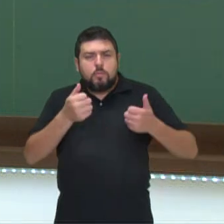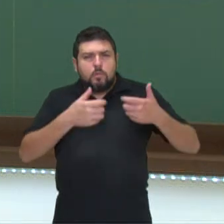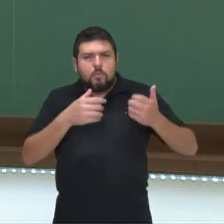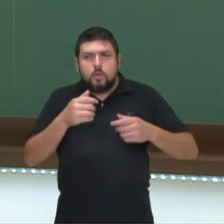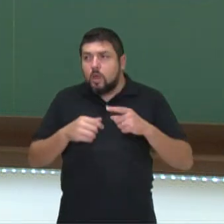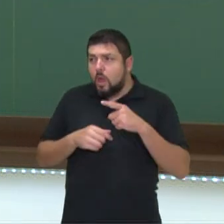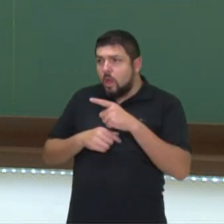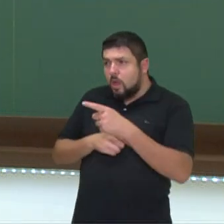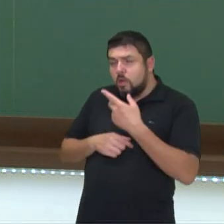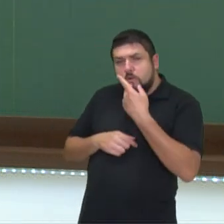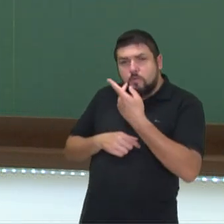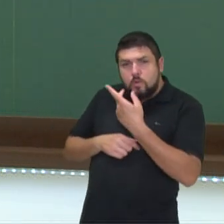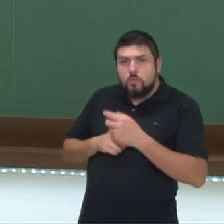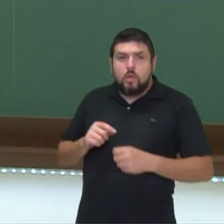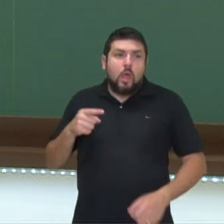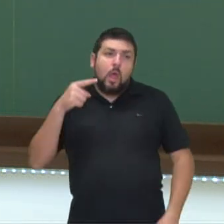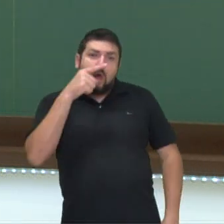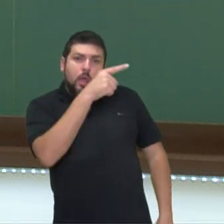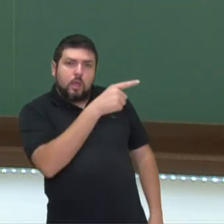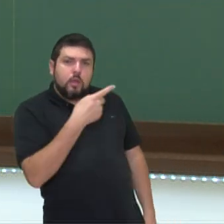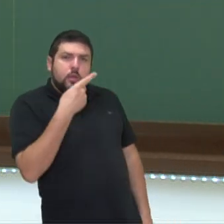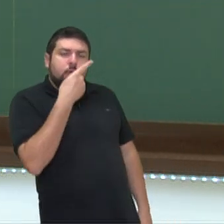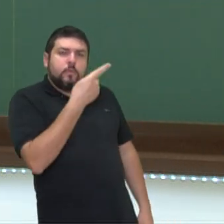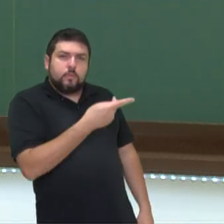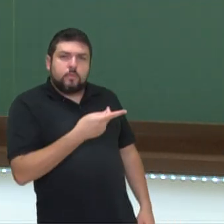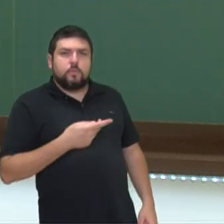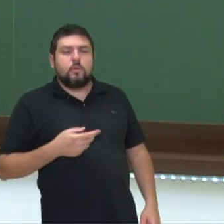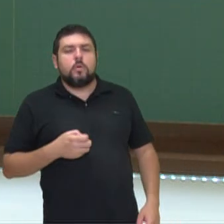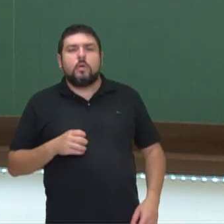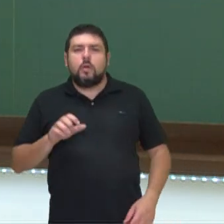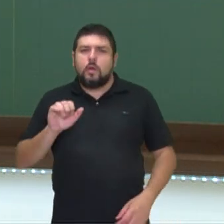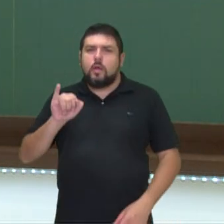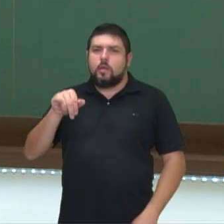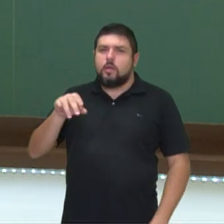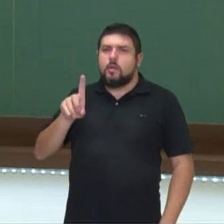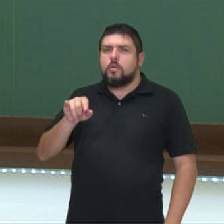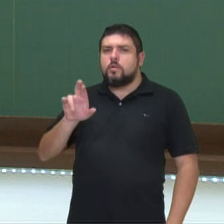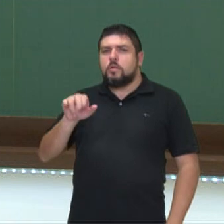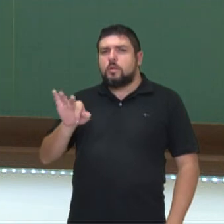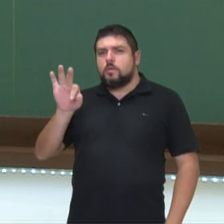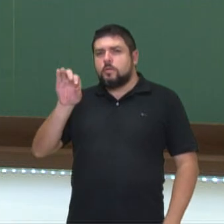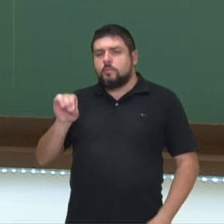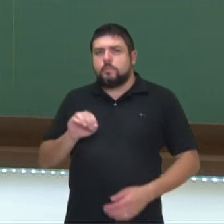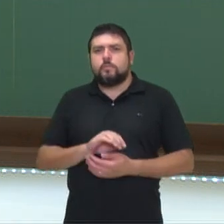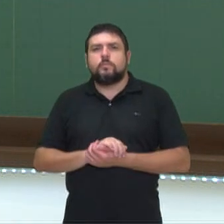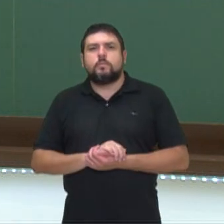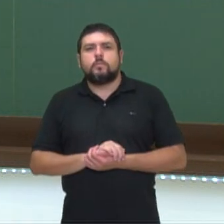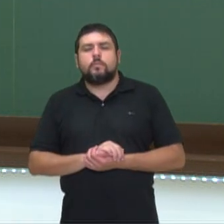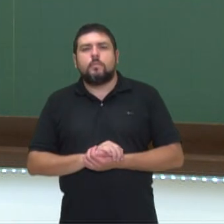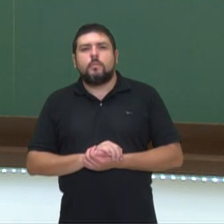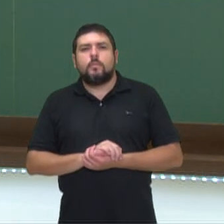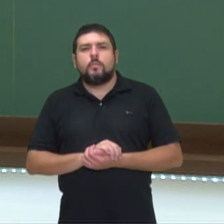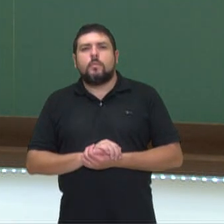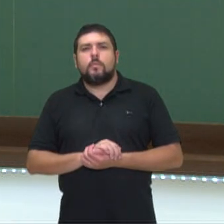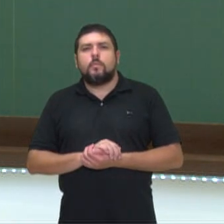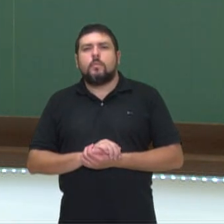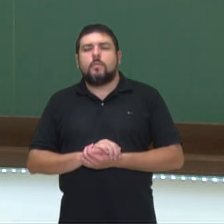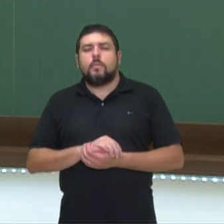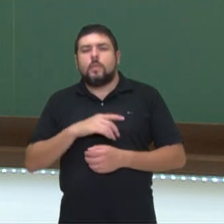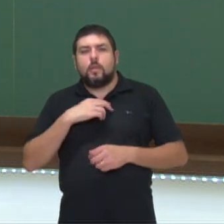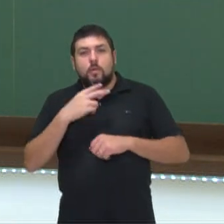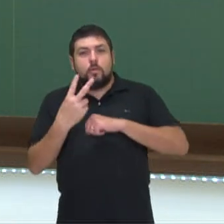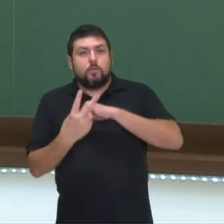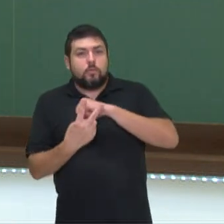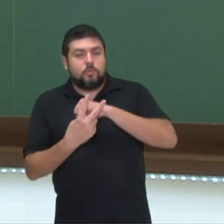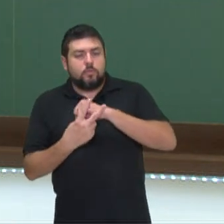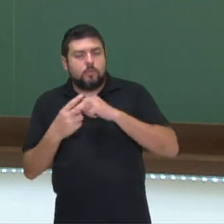falou em determinados momentos desta narrativa. Vejamos essa questão verbal no último trecho, no último parágrafo